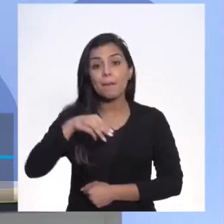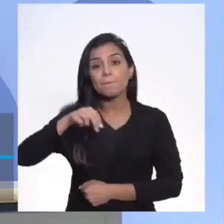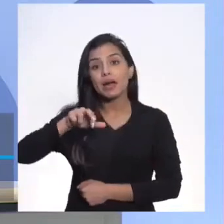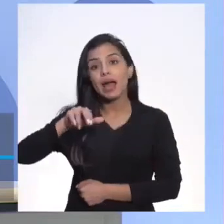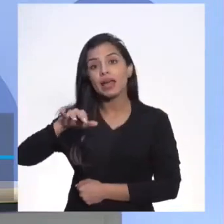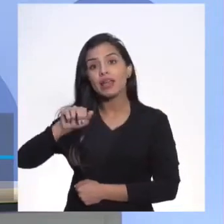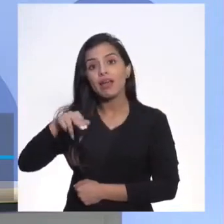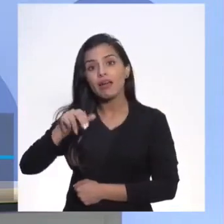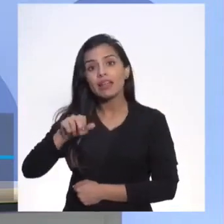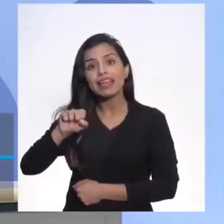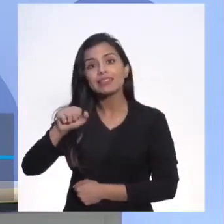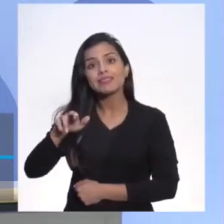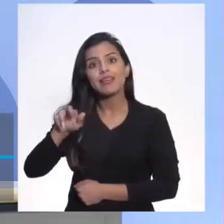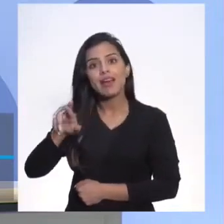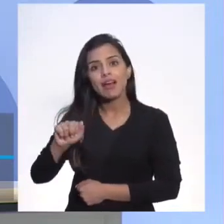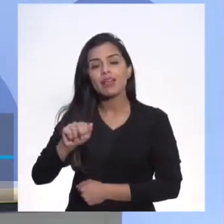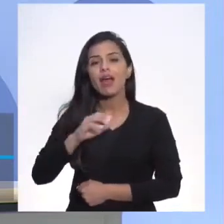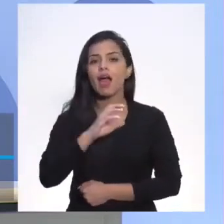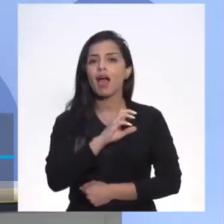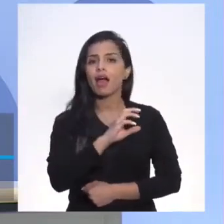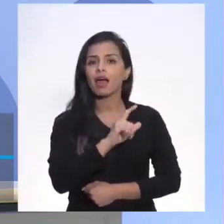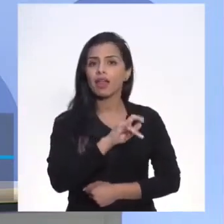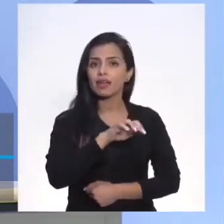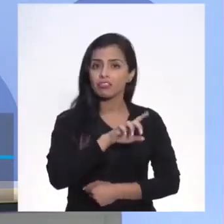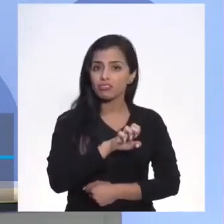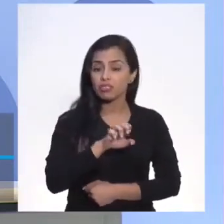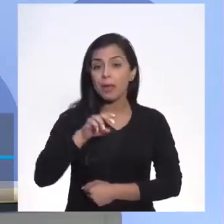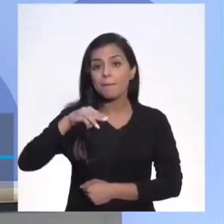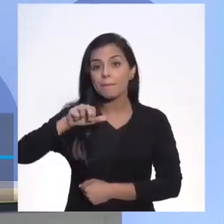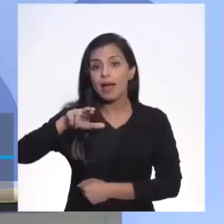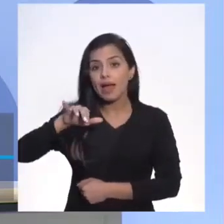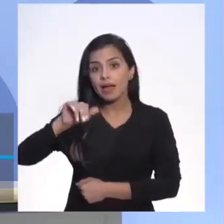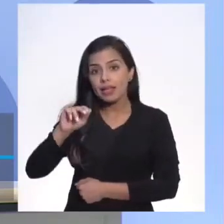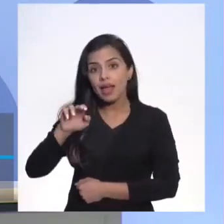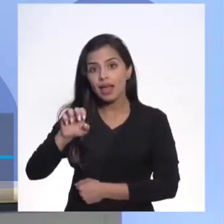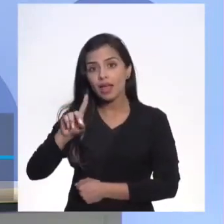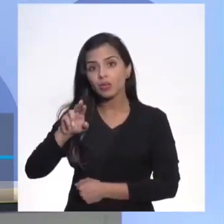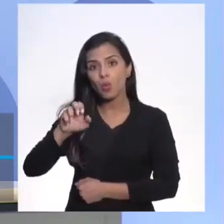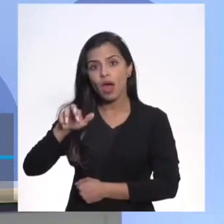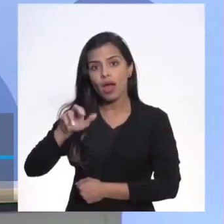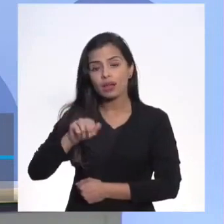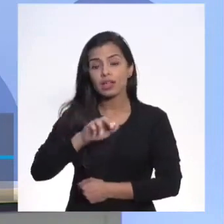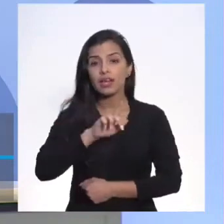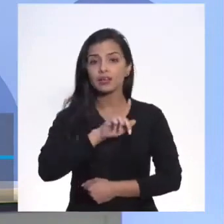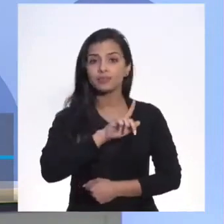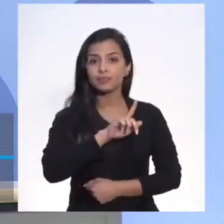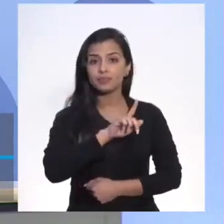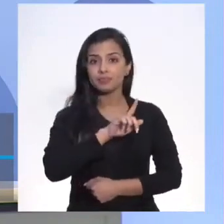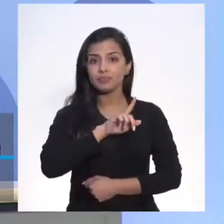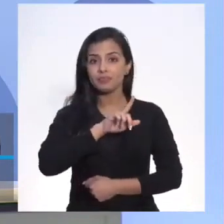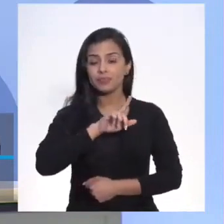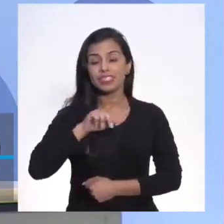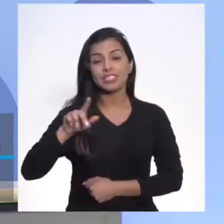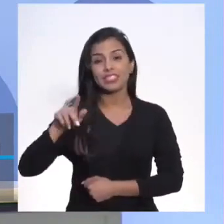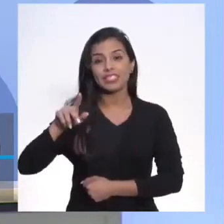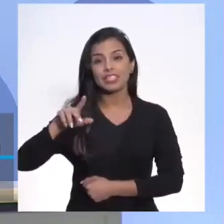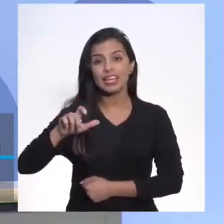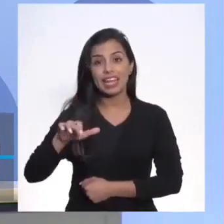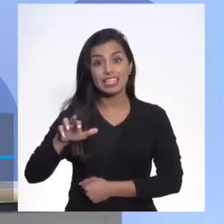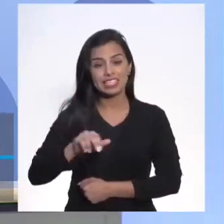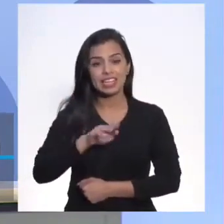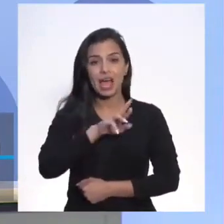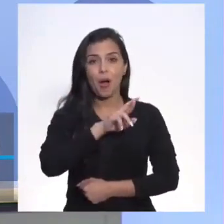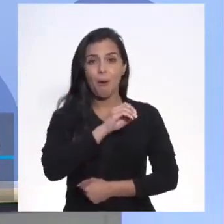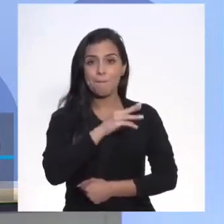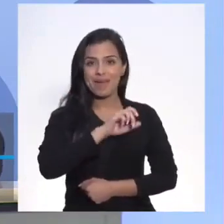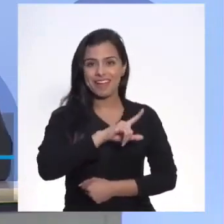professora Cleide, aluna Maria Eduarda, do professor Jonas, e aluna Andressa, da minha xará, professora Roberta. E aí, professora Inês,